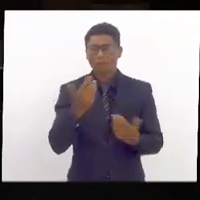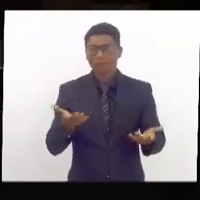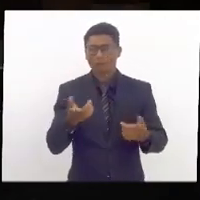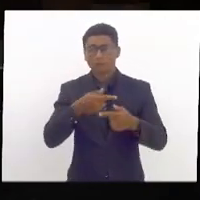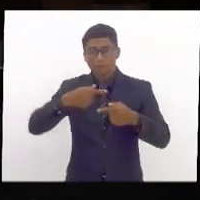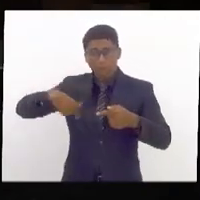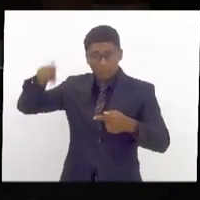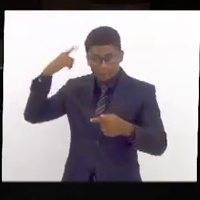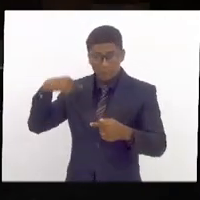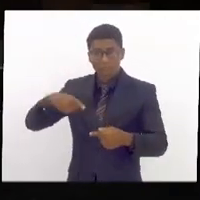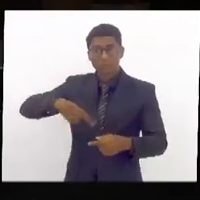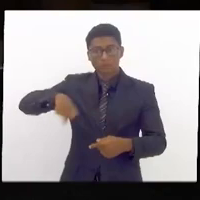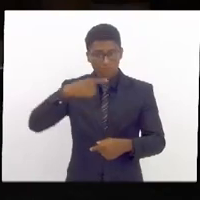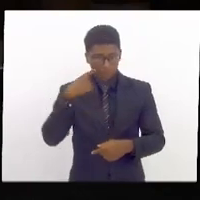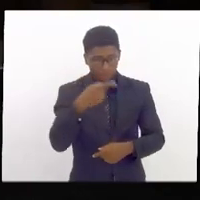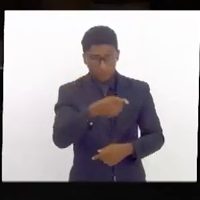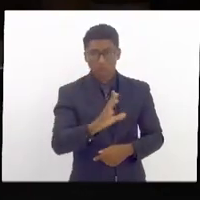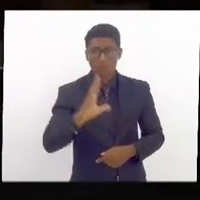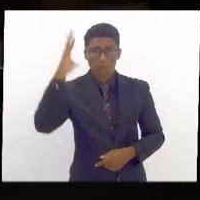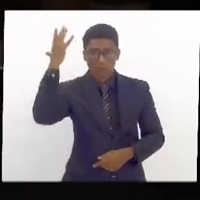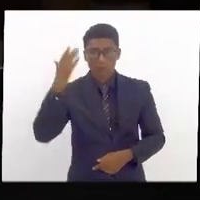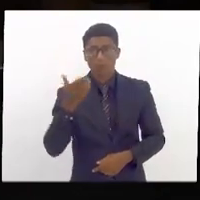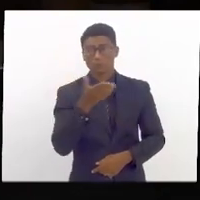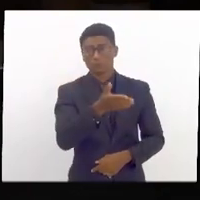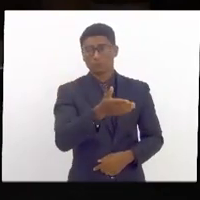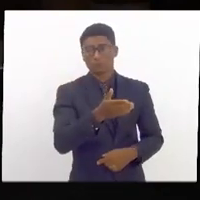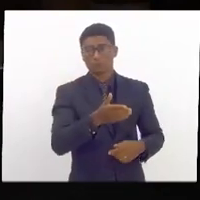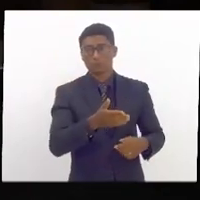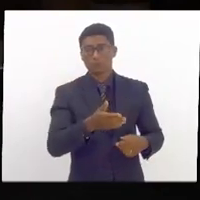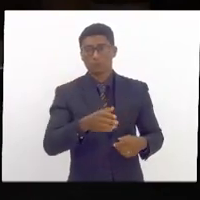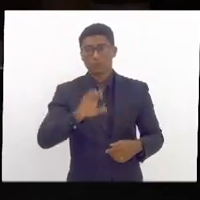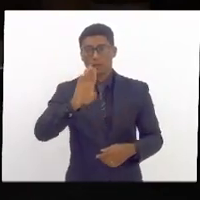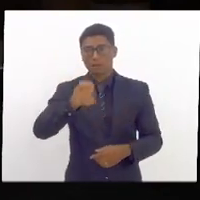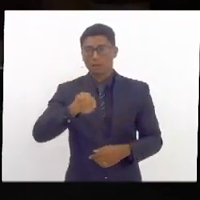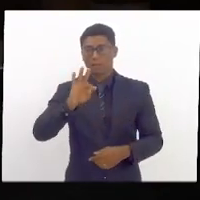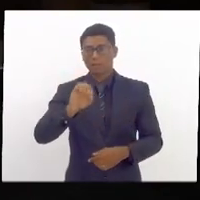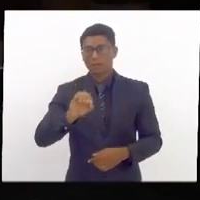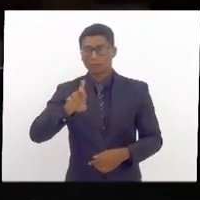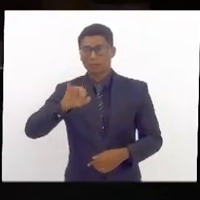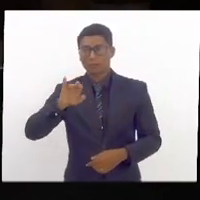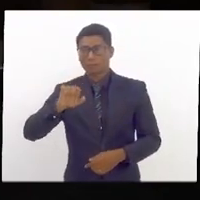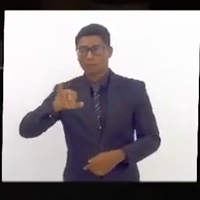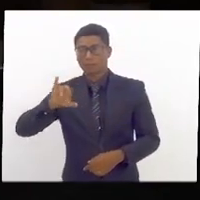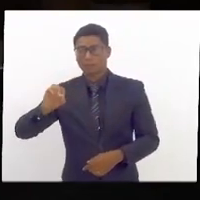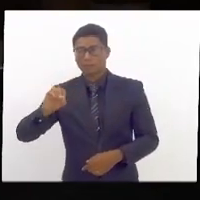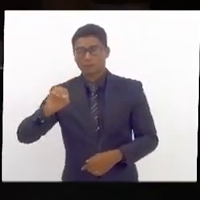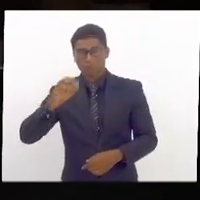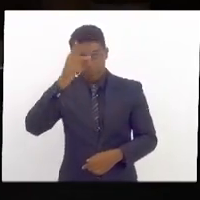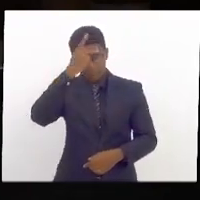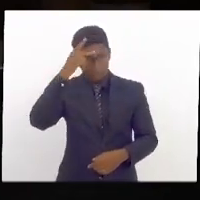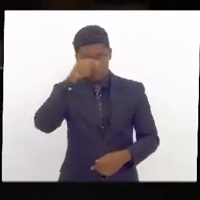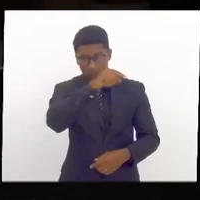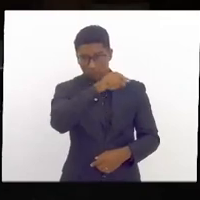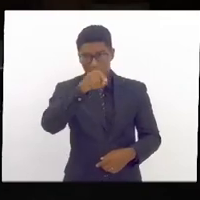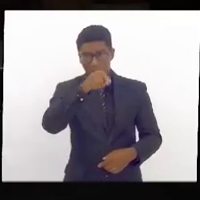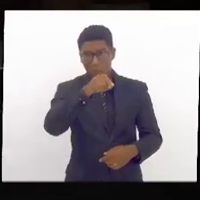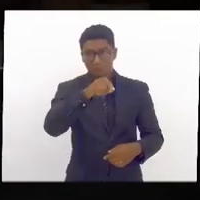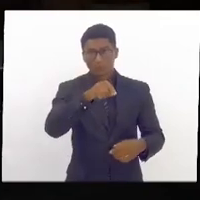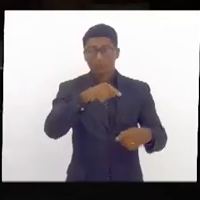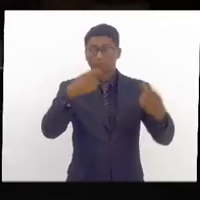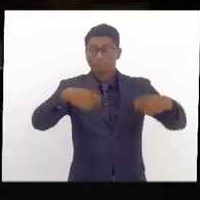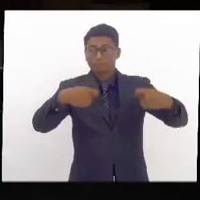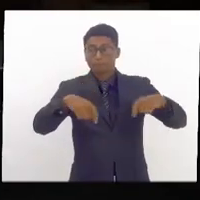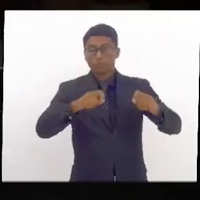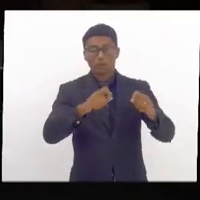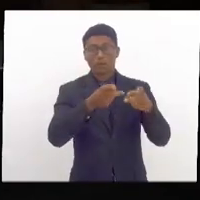nós vimos o que aconteceu na estação de Bento Ribeiro. Os passageiros tiveram que soltar na linha férrea, sem